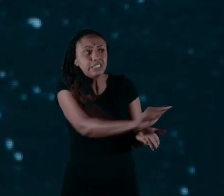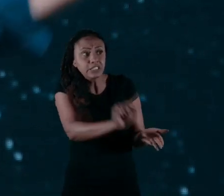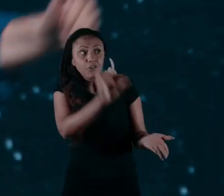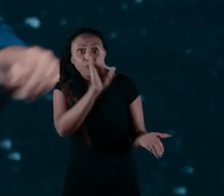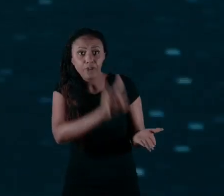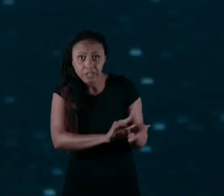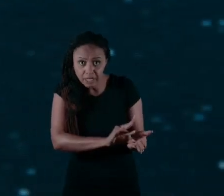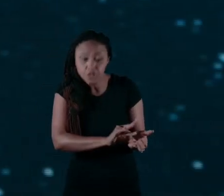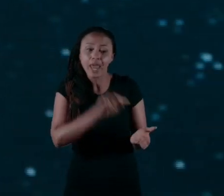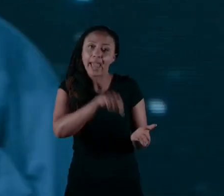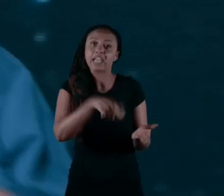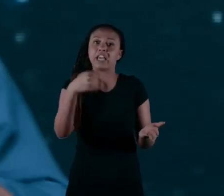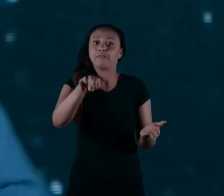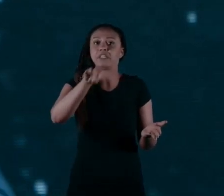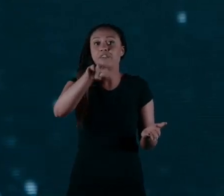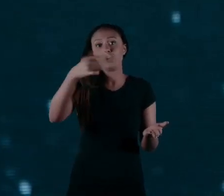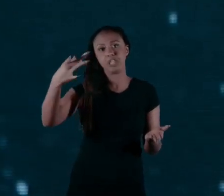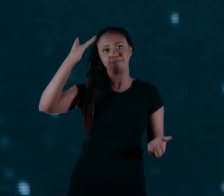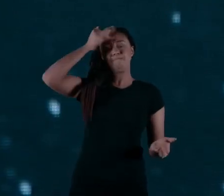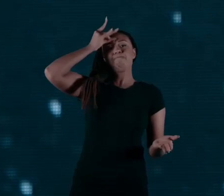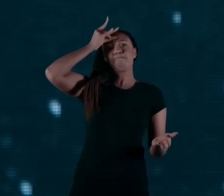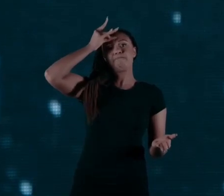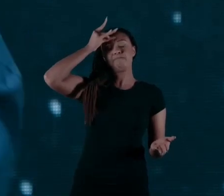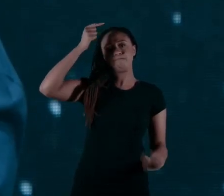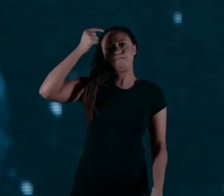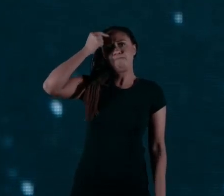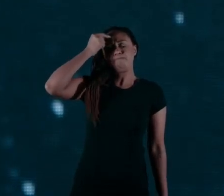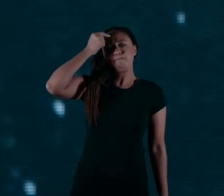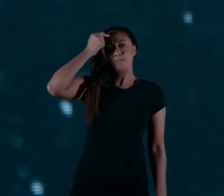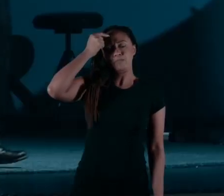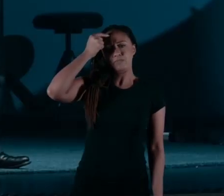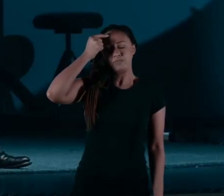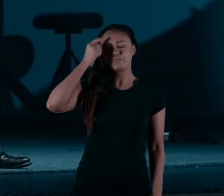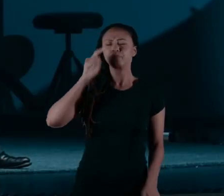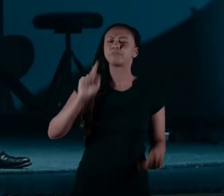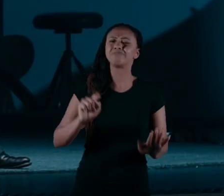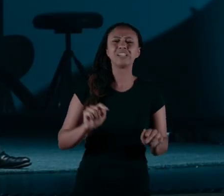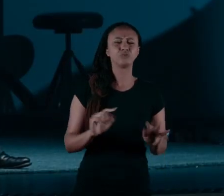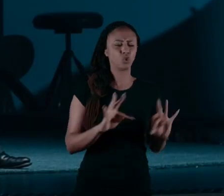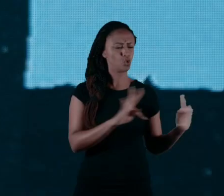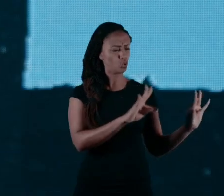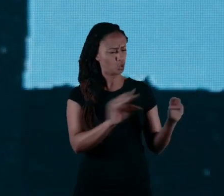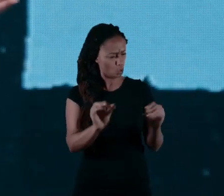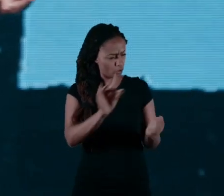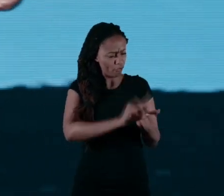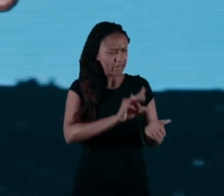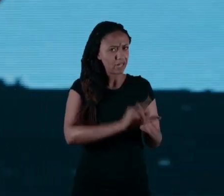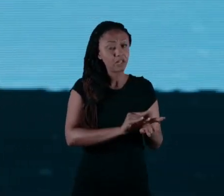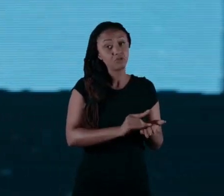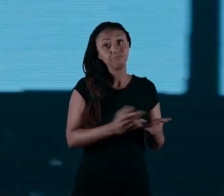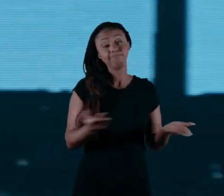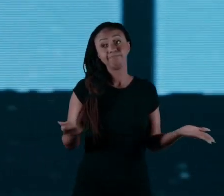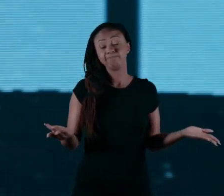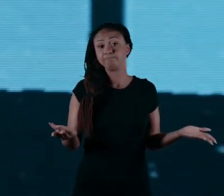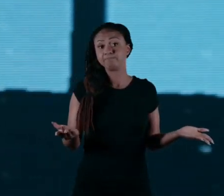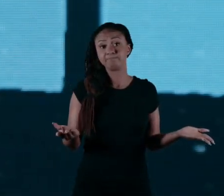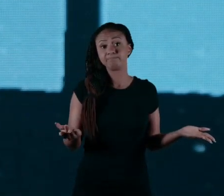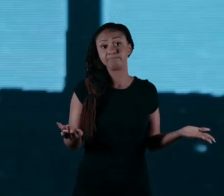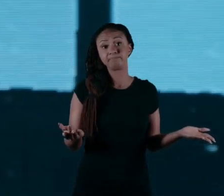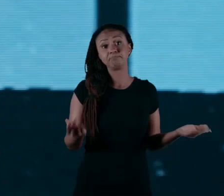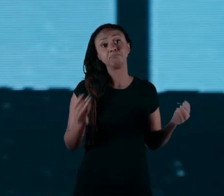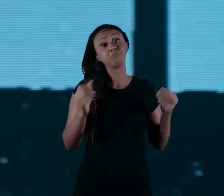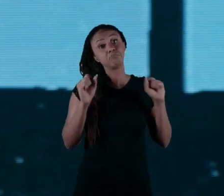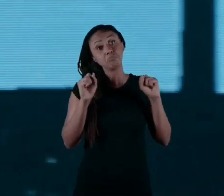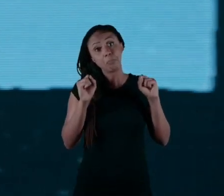seja o que ocupe a vossa mente. E essa pequena frase, tudo que é verdadeiro, ela é tanto abrangente quanto